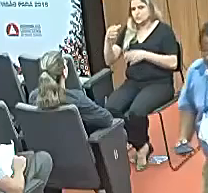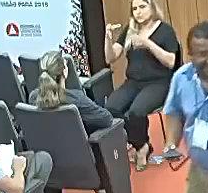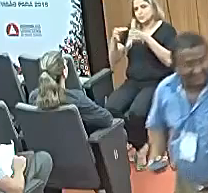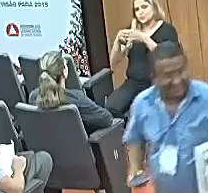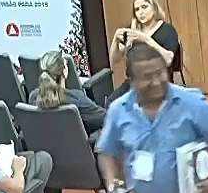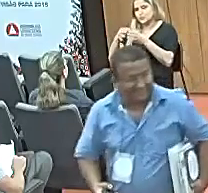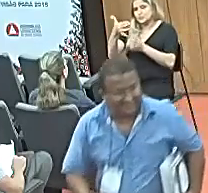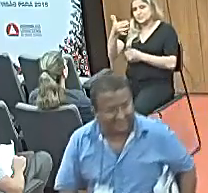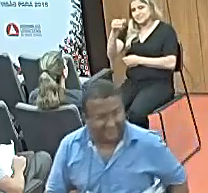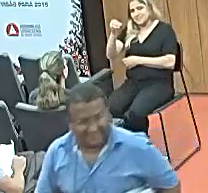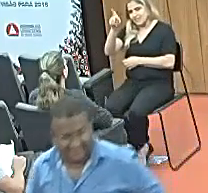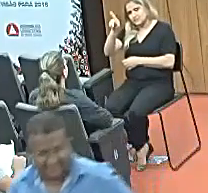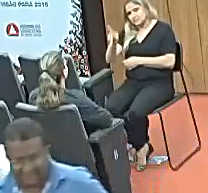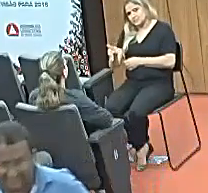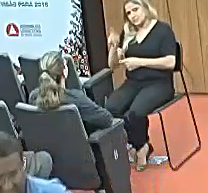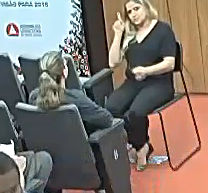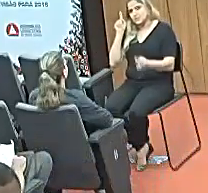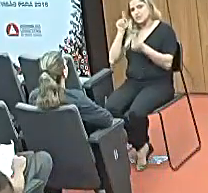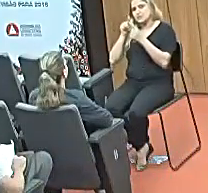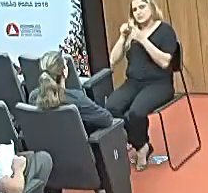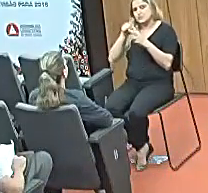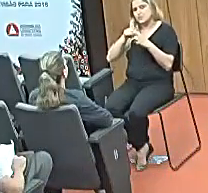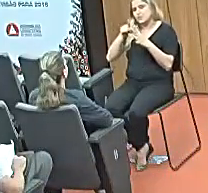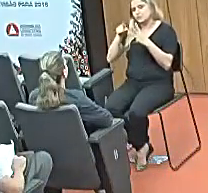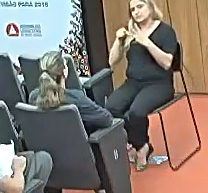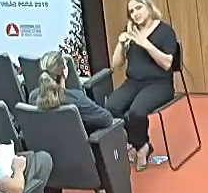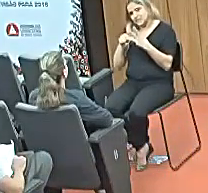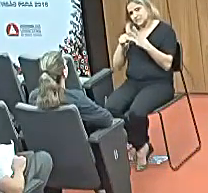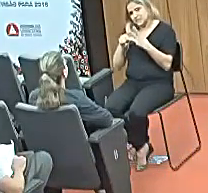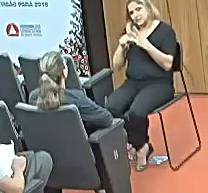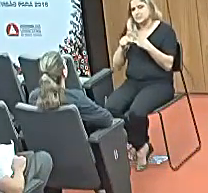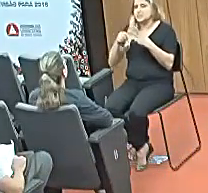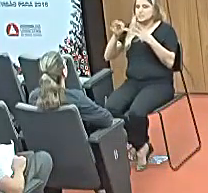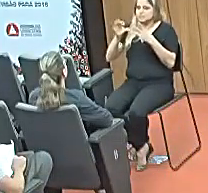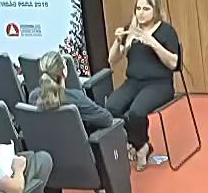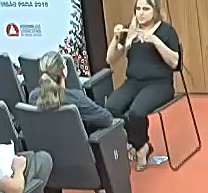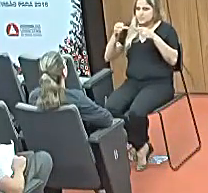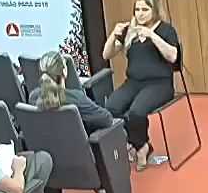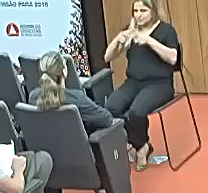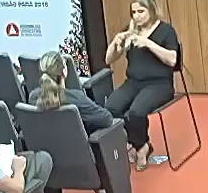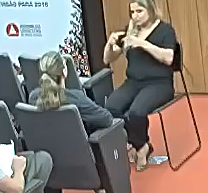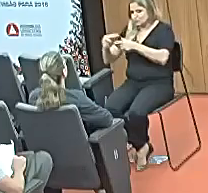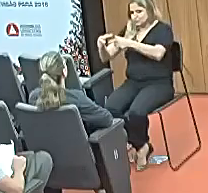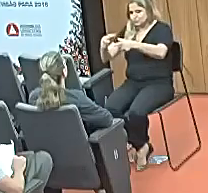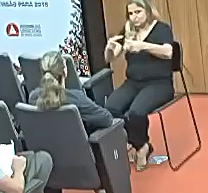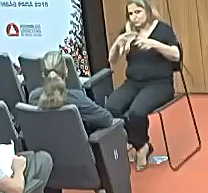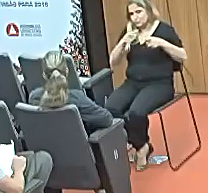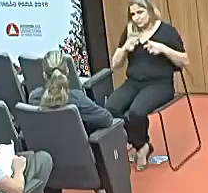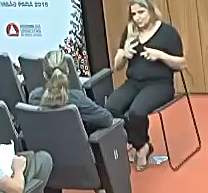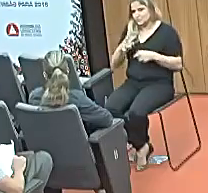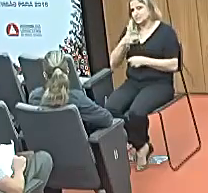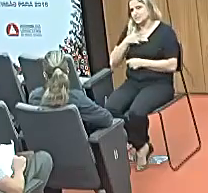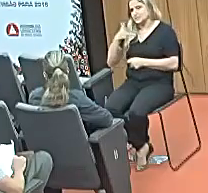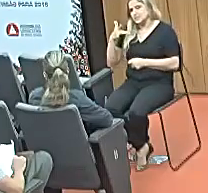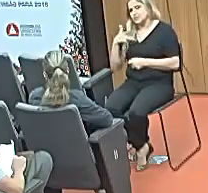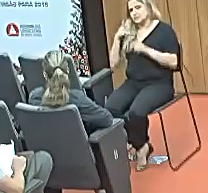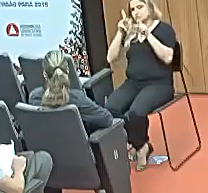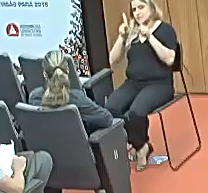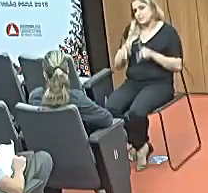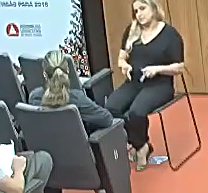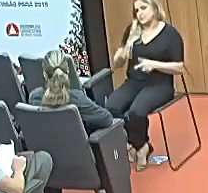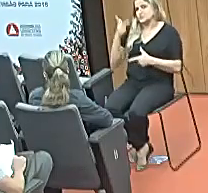e identificou três áreas de interesse que conformar os subgrupos sendo assim saúde da pessoa idosa